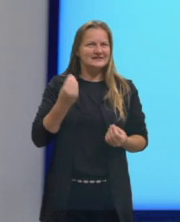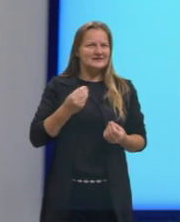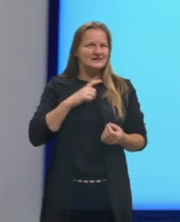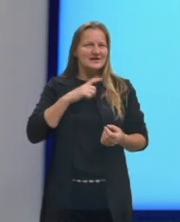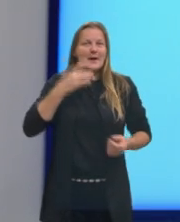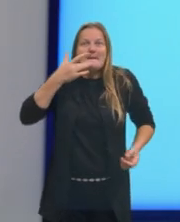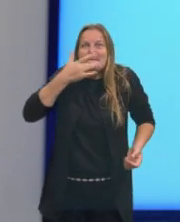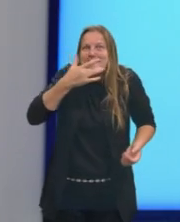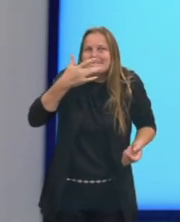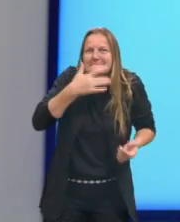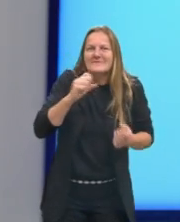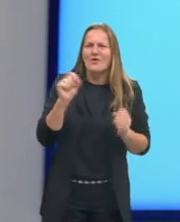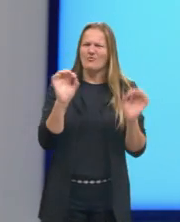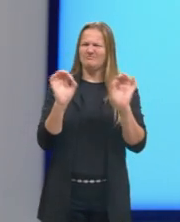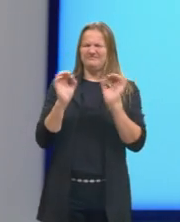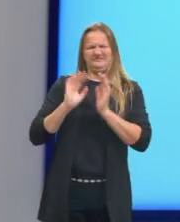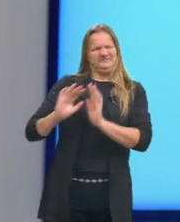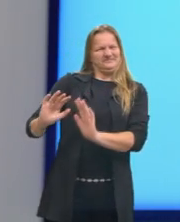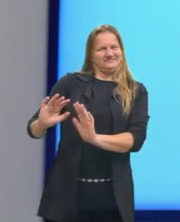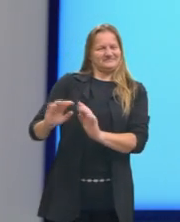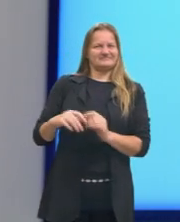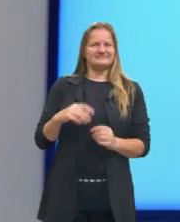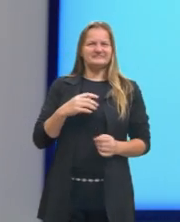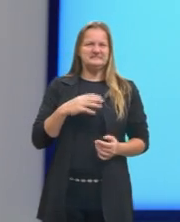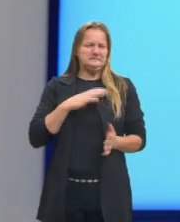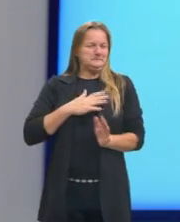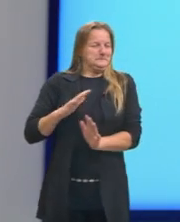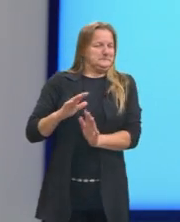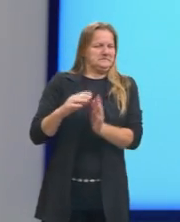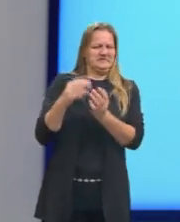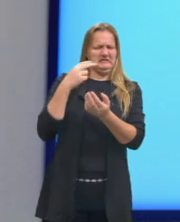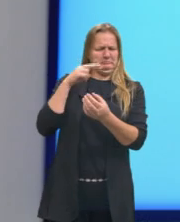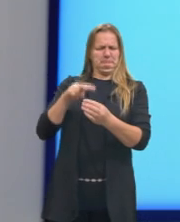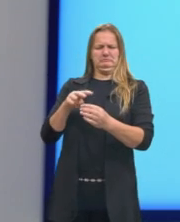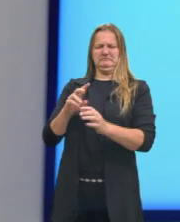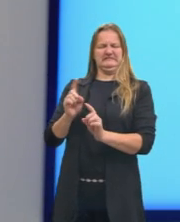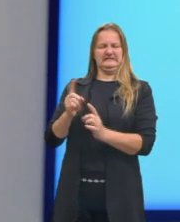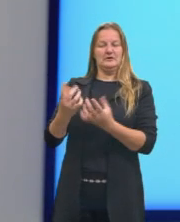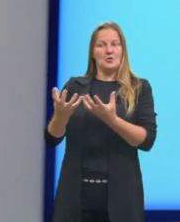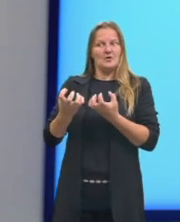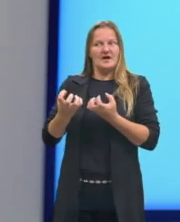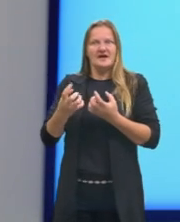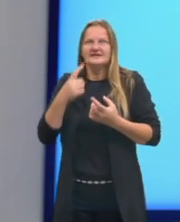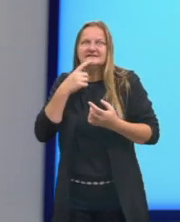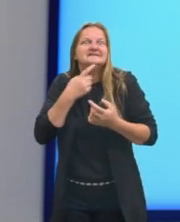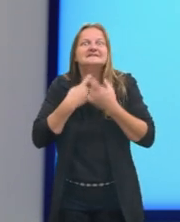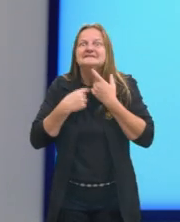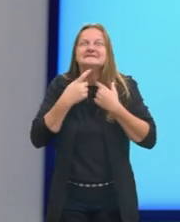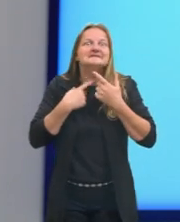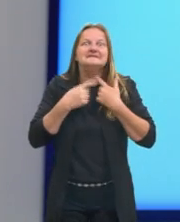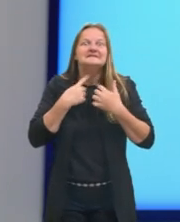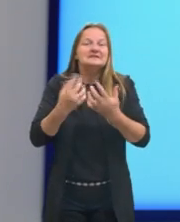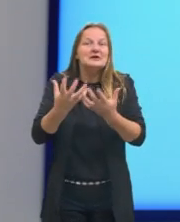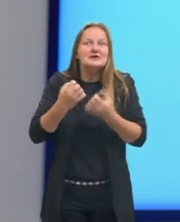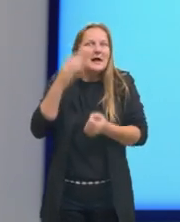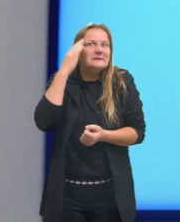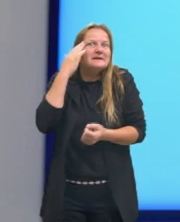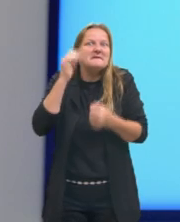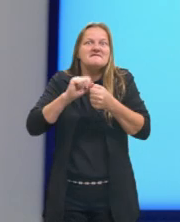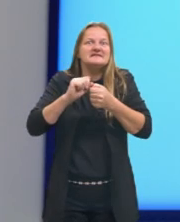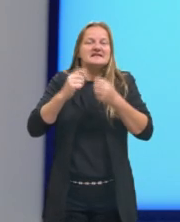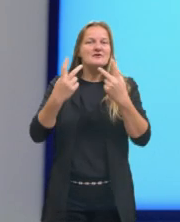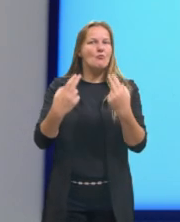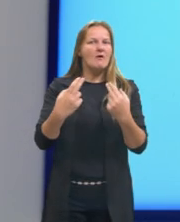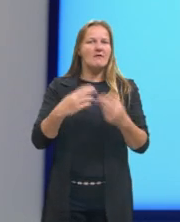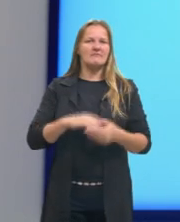delicioso ou não se ele vai ser alguma coisa que a gente vai leva dizer bar Mas eu queria ser sanduíche eu queria saber fazer um